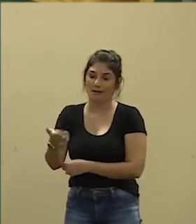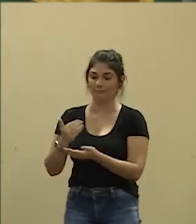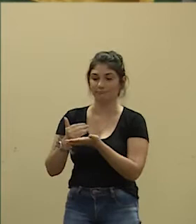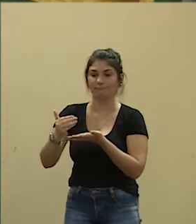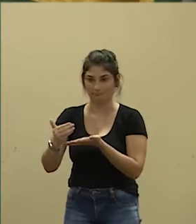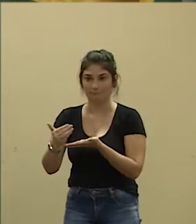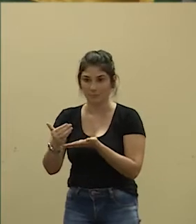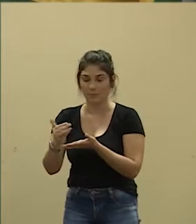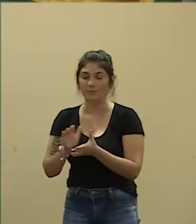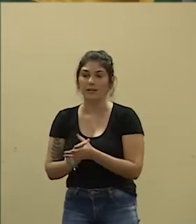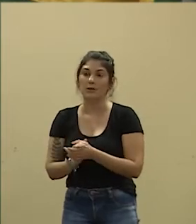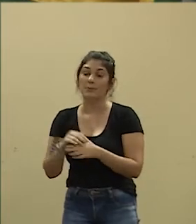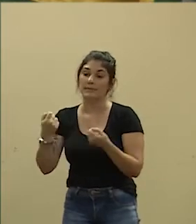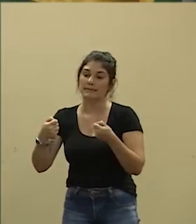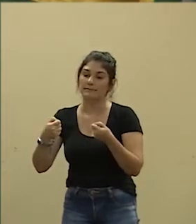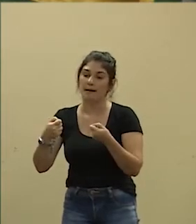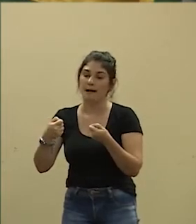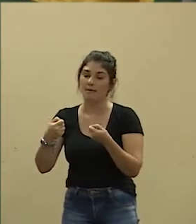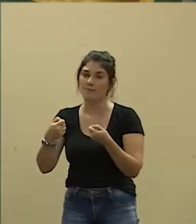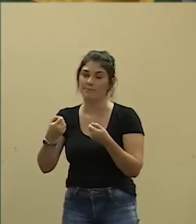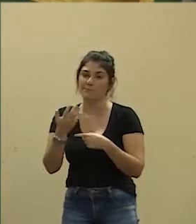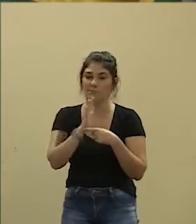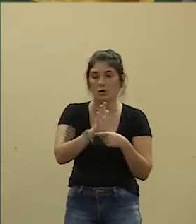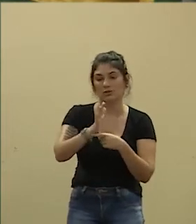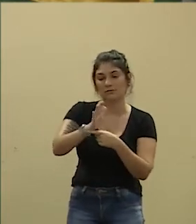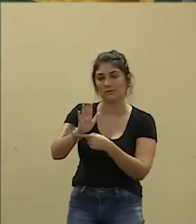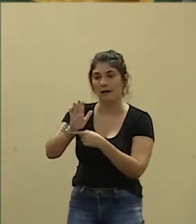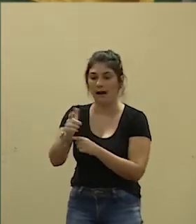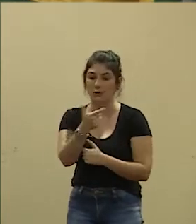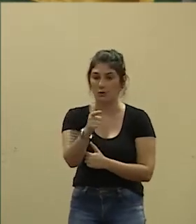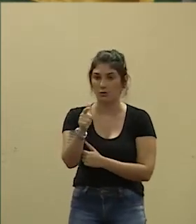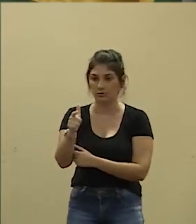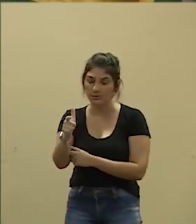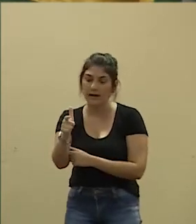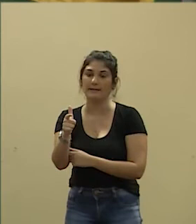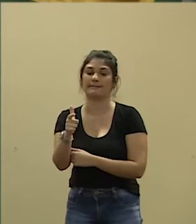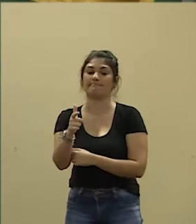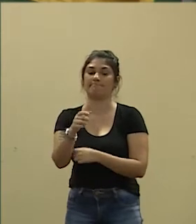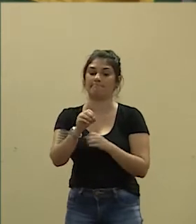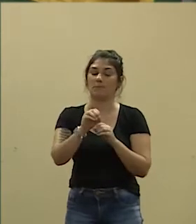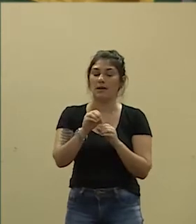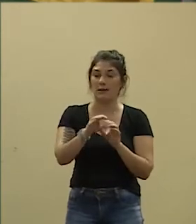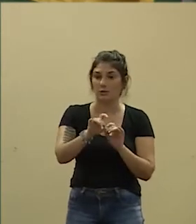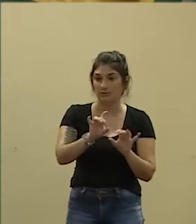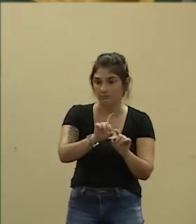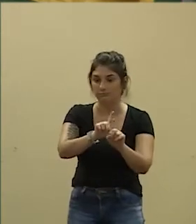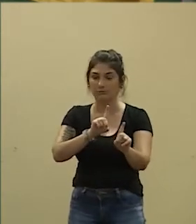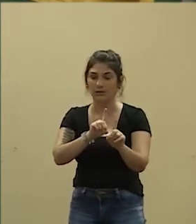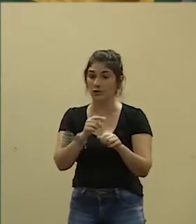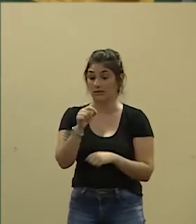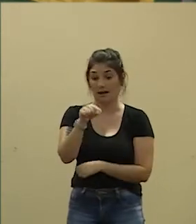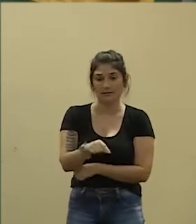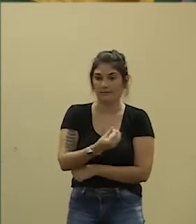promovendo essas reflexões sobre educação não importa se é a distância e presencial a